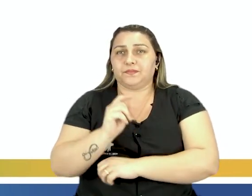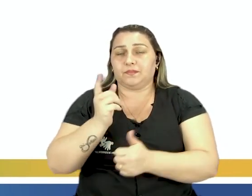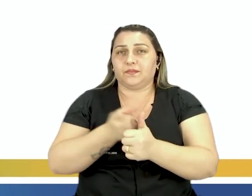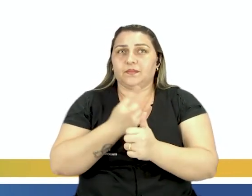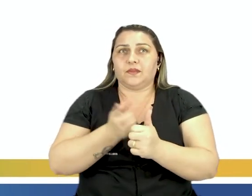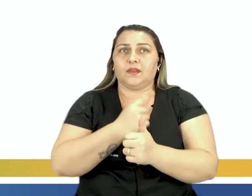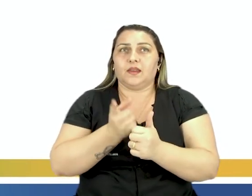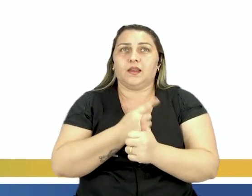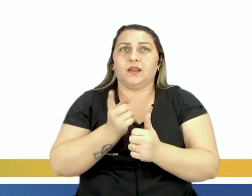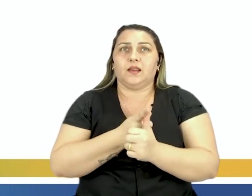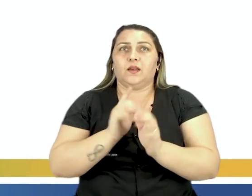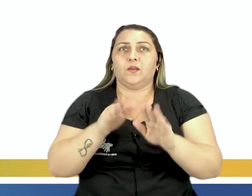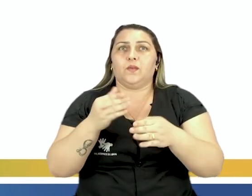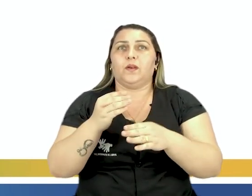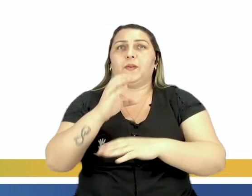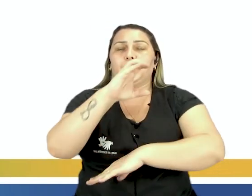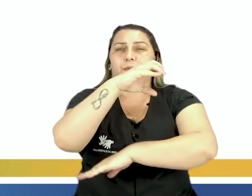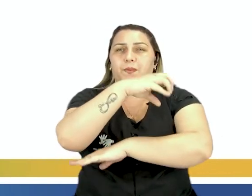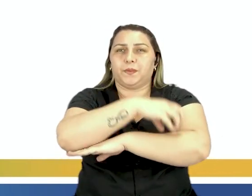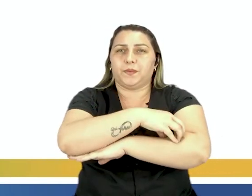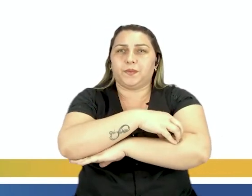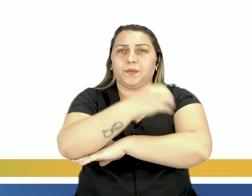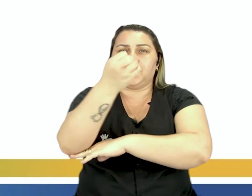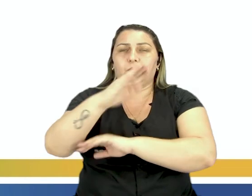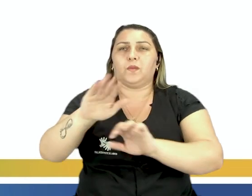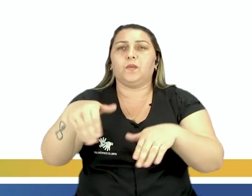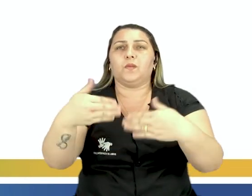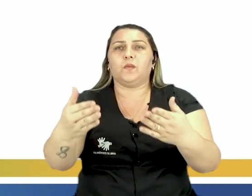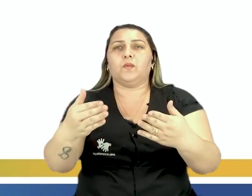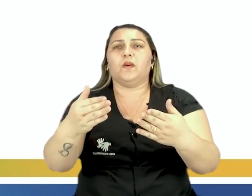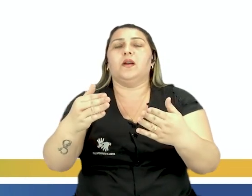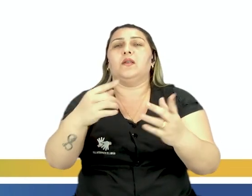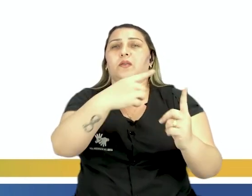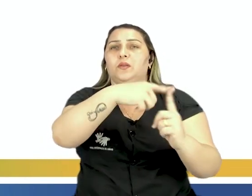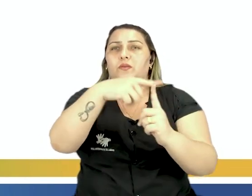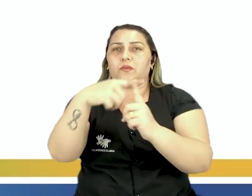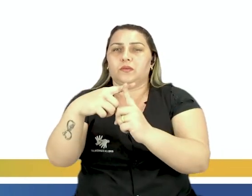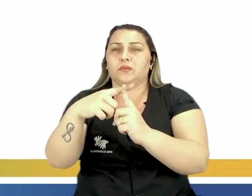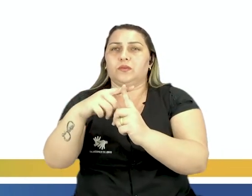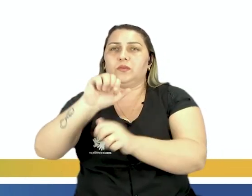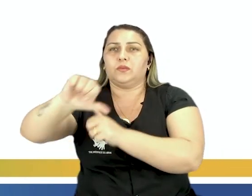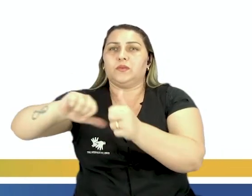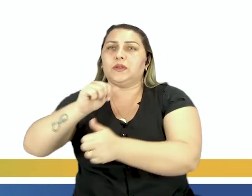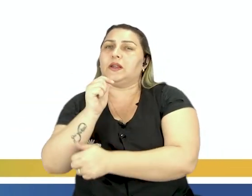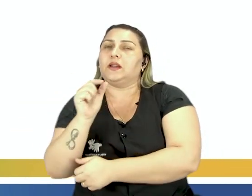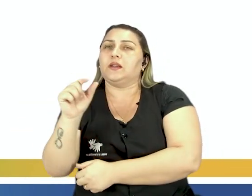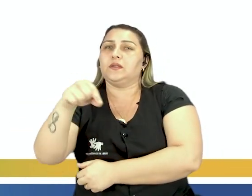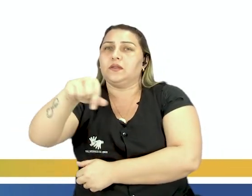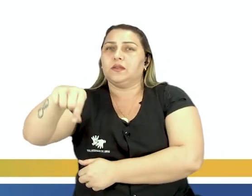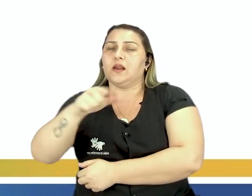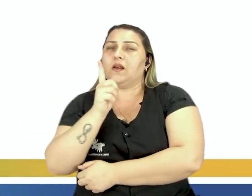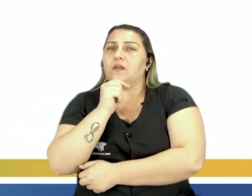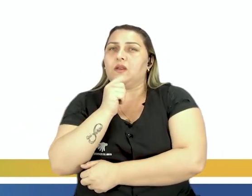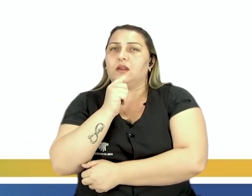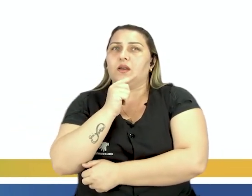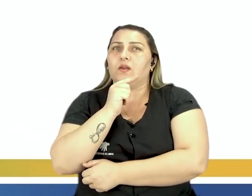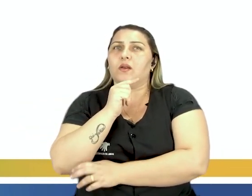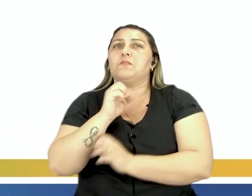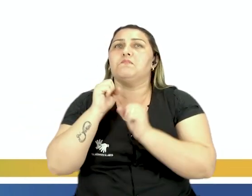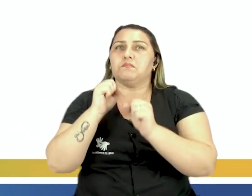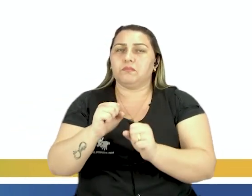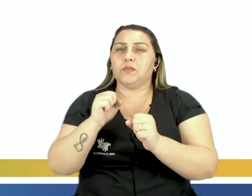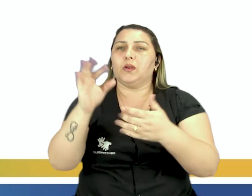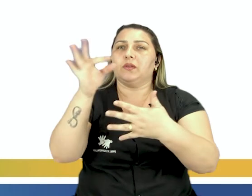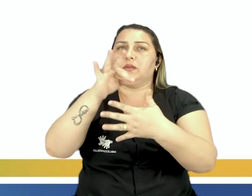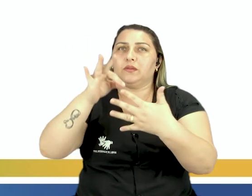questão 1 diz assim: dentro dos óxidos abaixo, qual deles reage formando sal e água? Ou seja, que pode